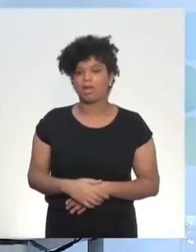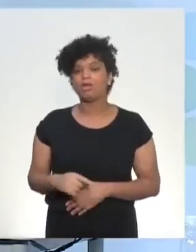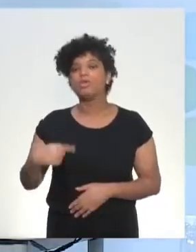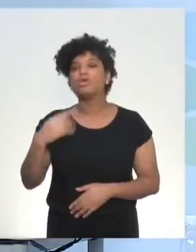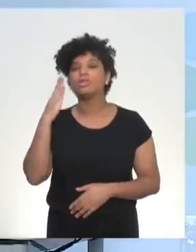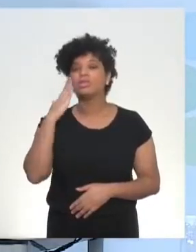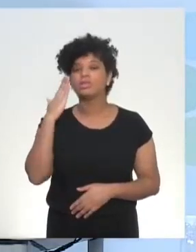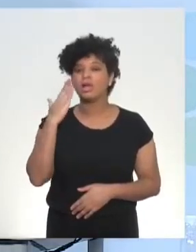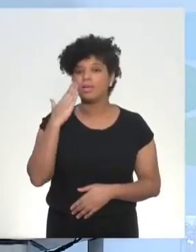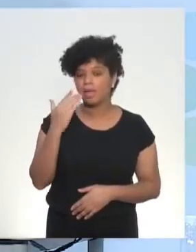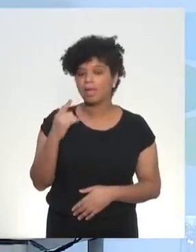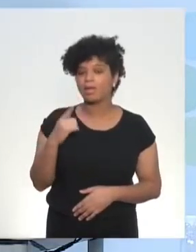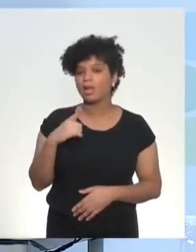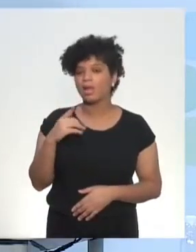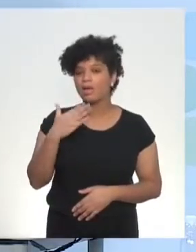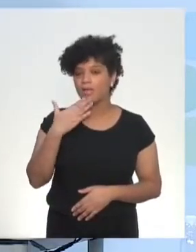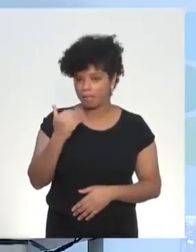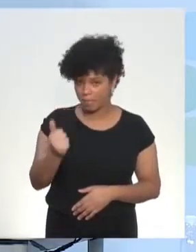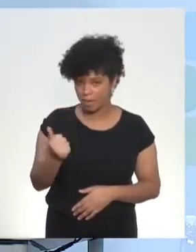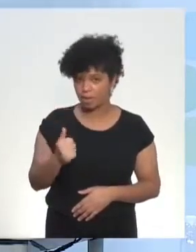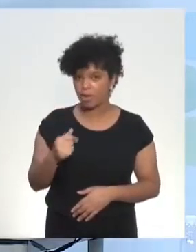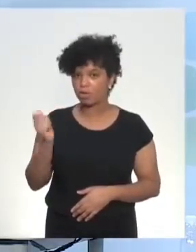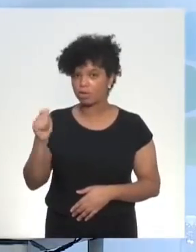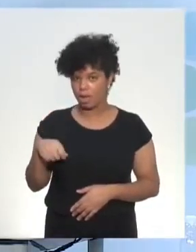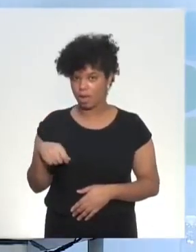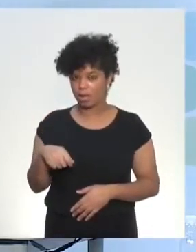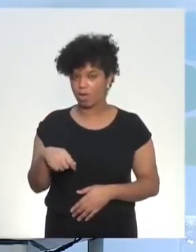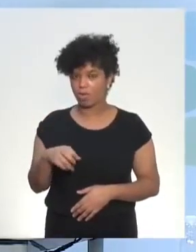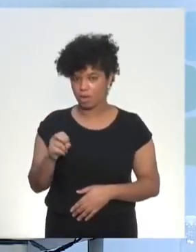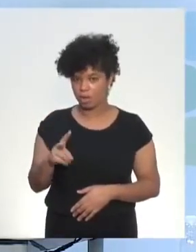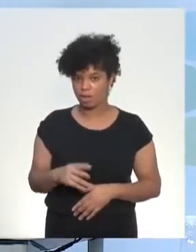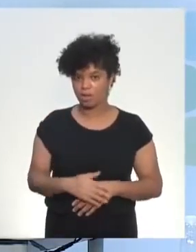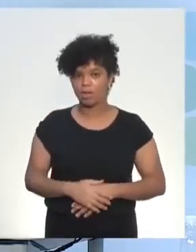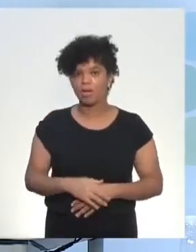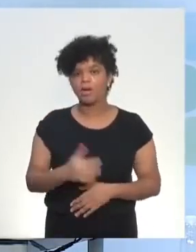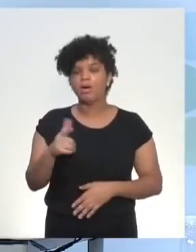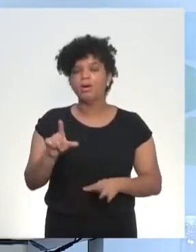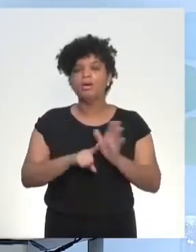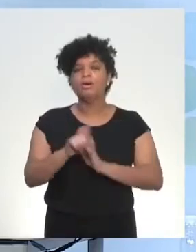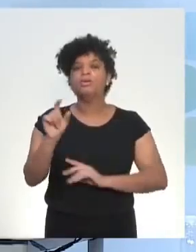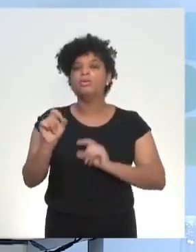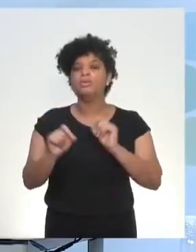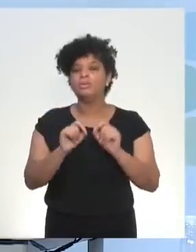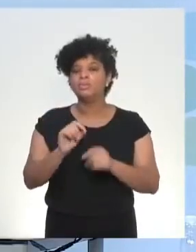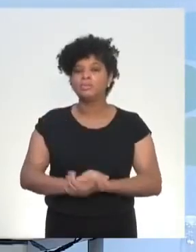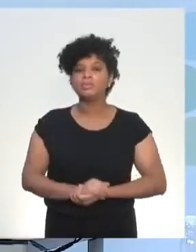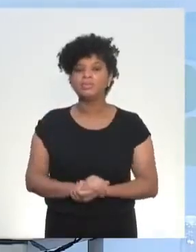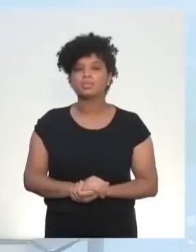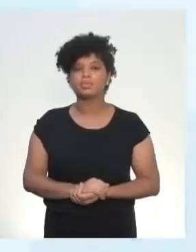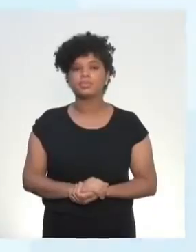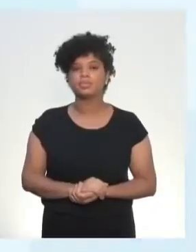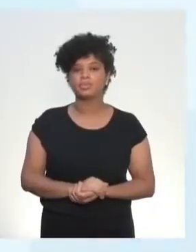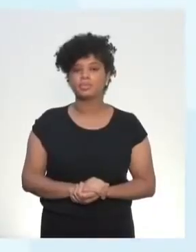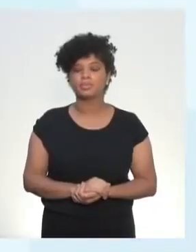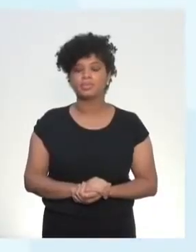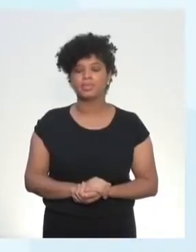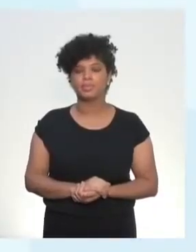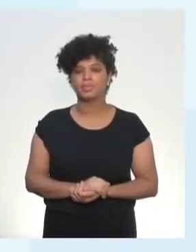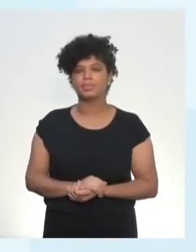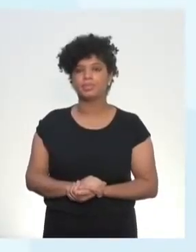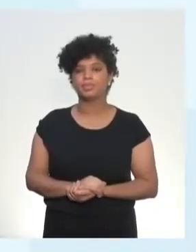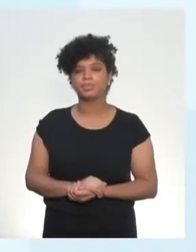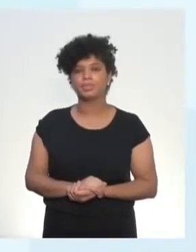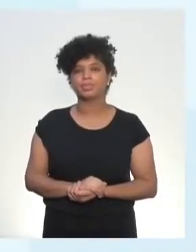argumentação, que vai ser uma coisa que a gente vai trabalhar bastante no 9º ano, tá? Aí a outra pergunta é, Which predictions do you find